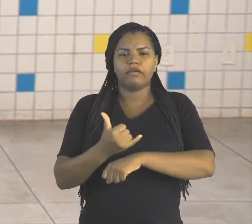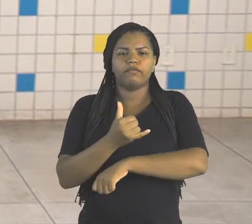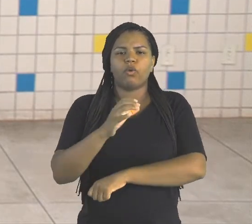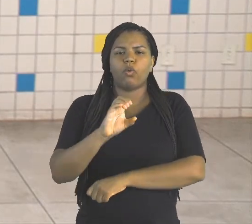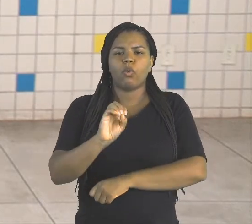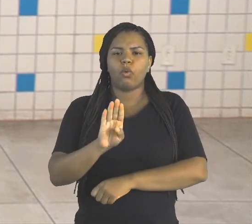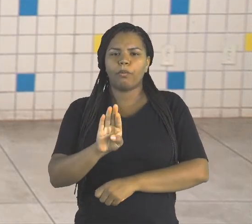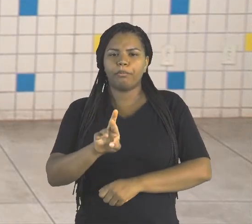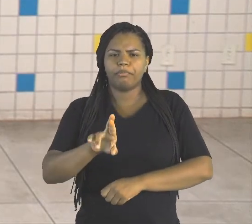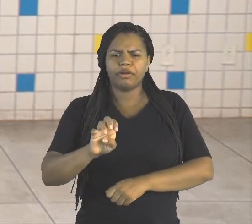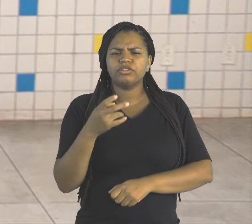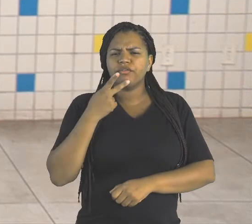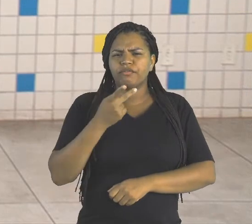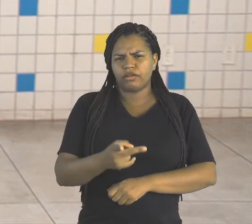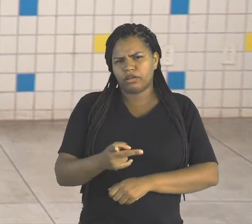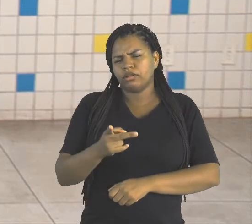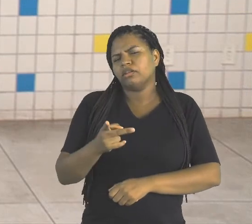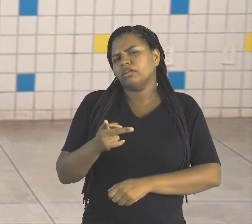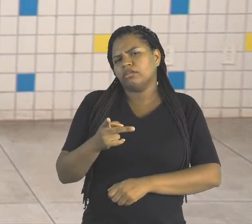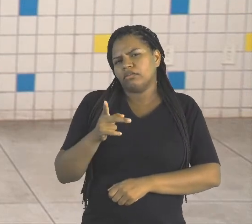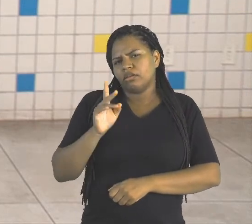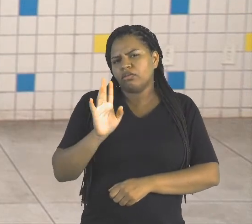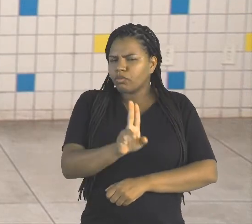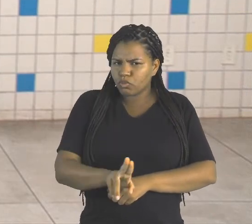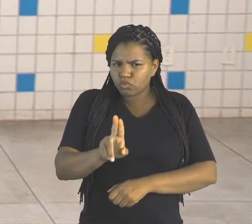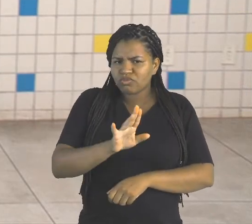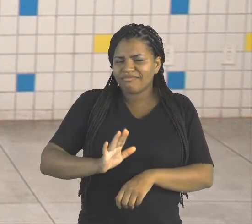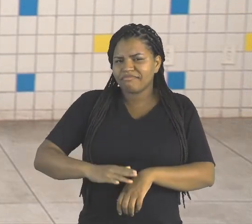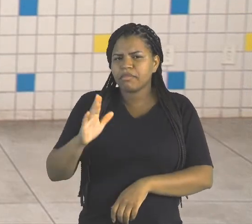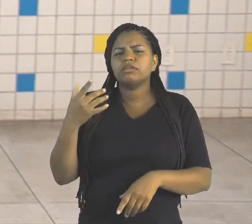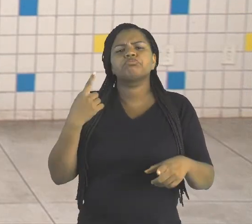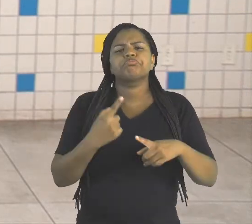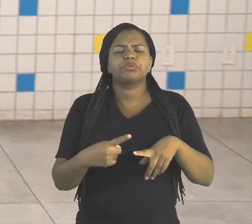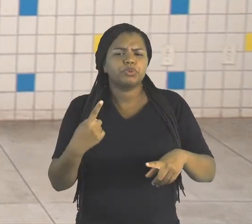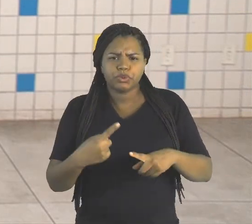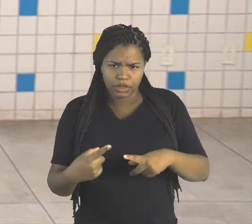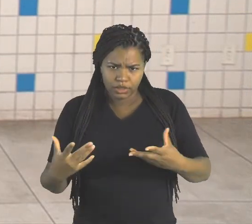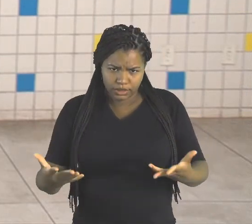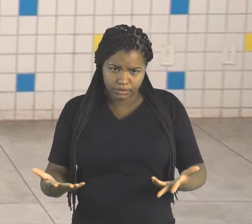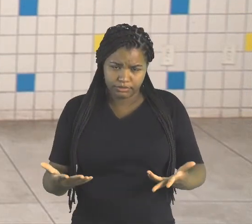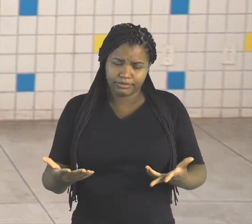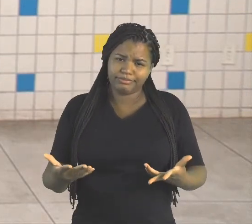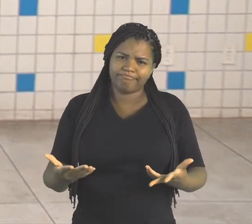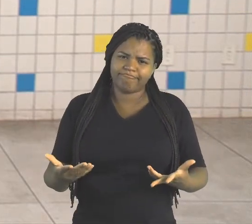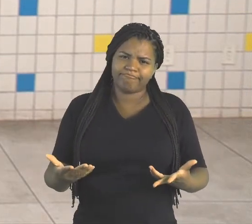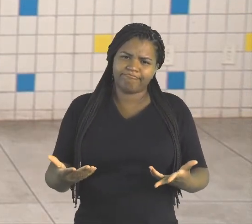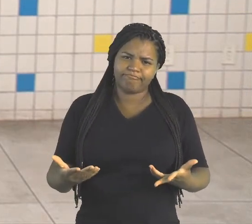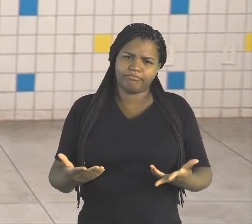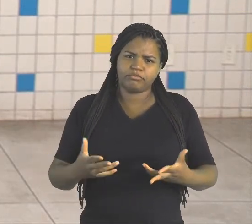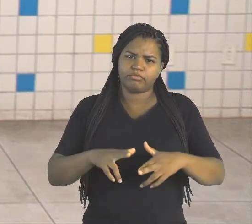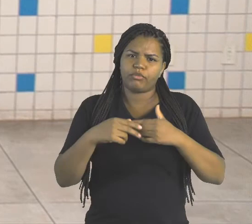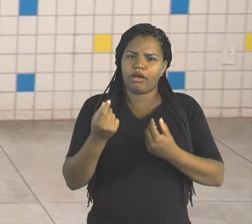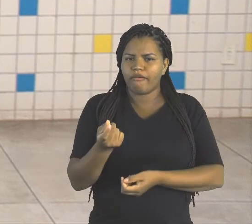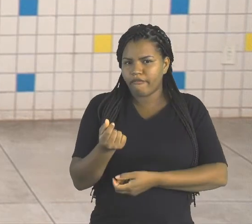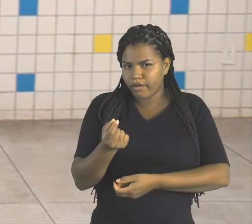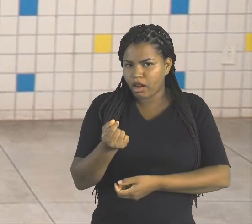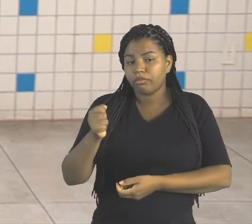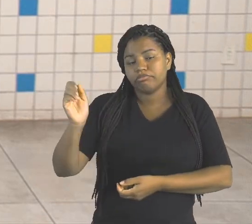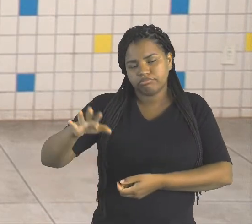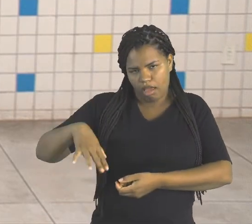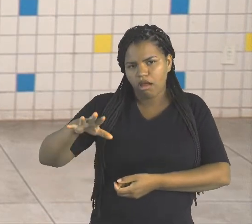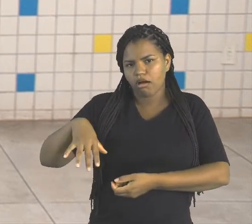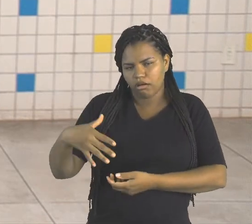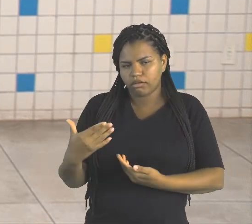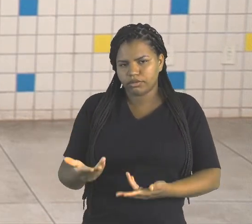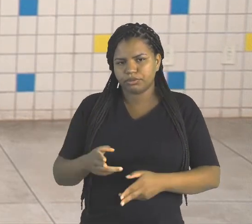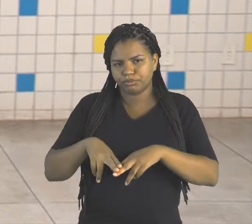cobre, como eu disse a vocês, ele é mais utilizado. Sabe por que ele é mais utilizado, pessoal? Devido ao custo. O custo dele é mais barato, por